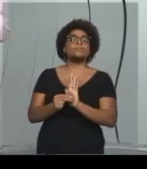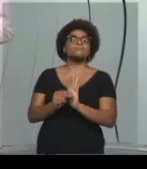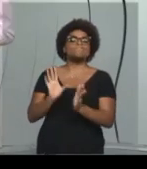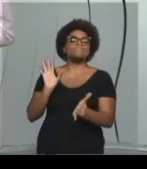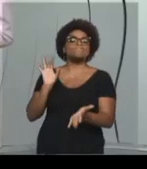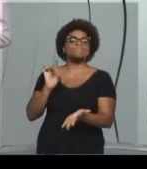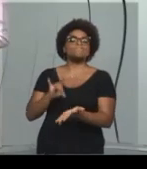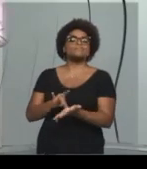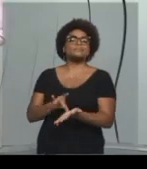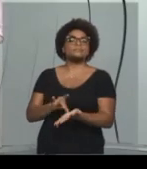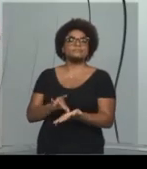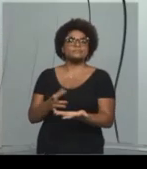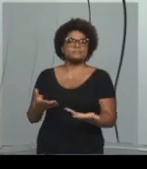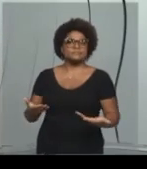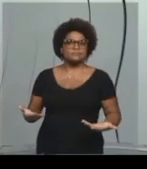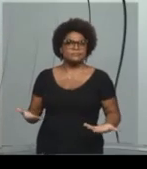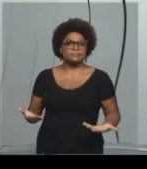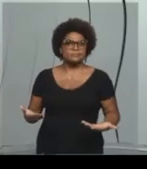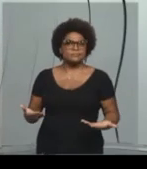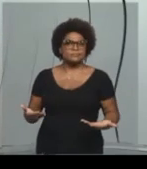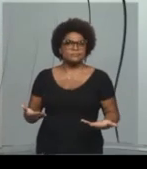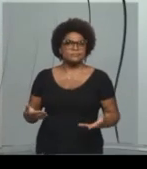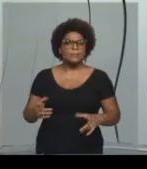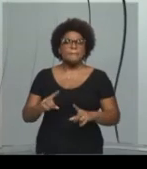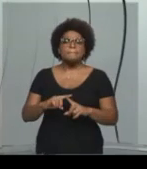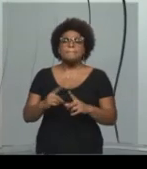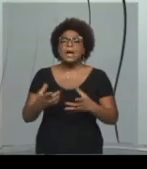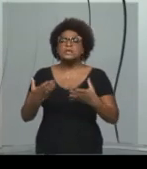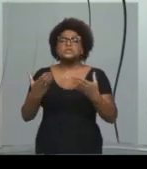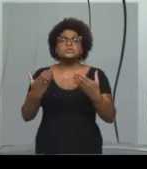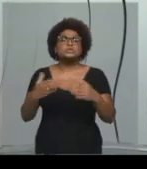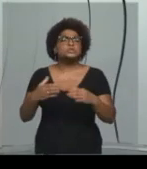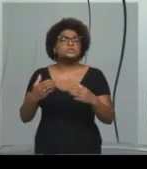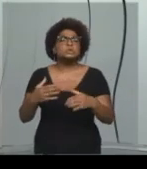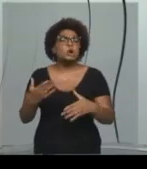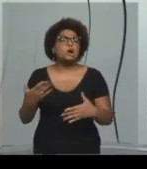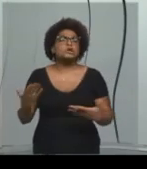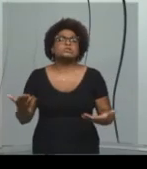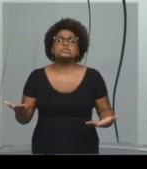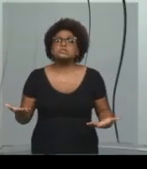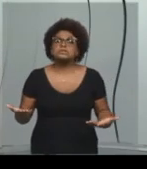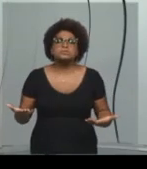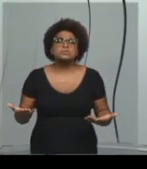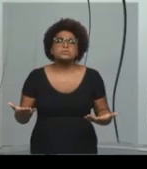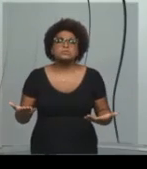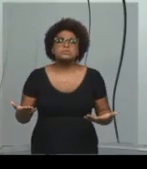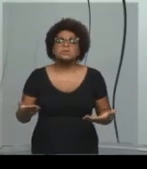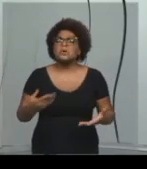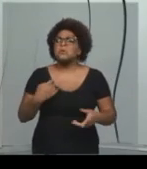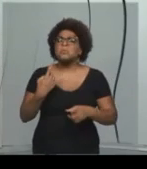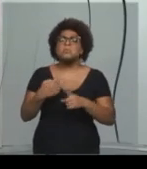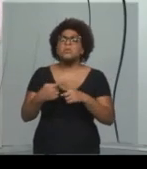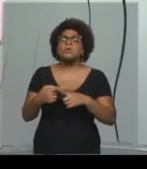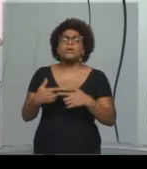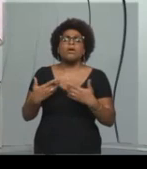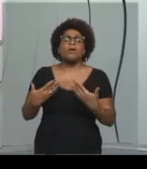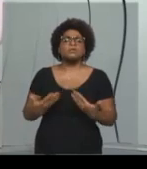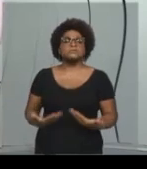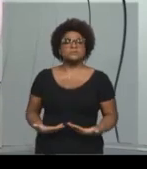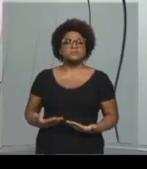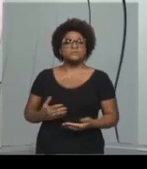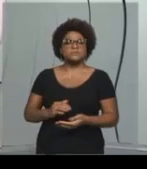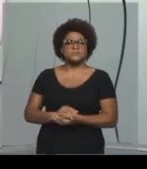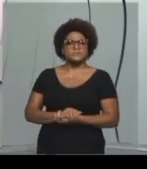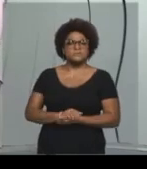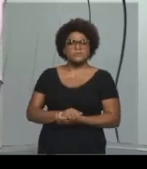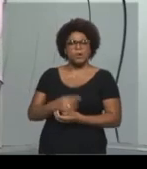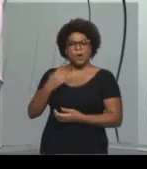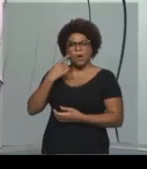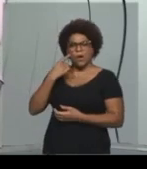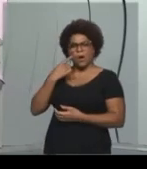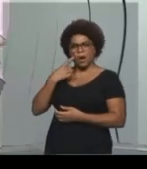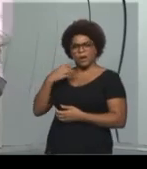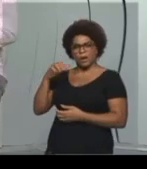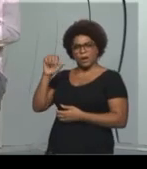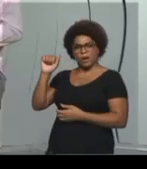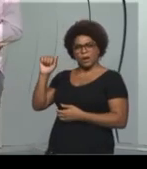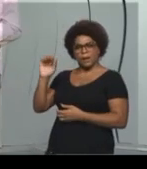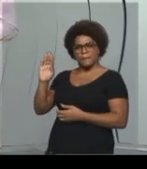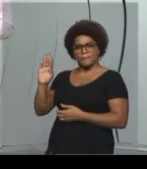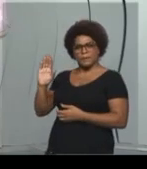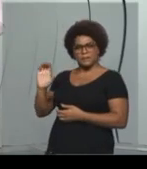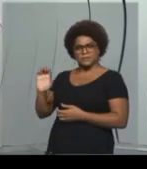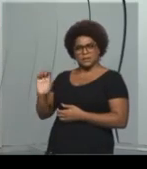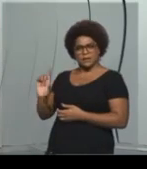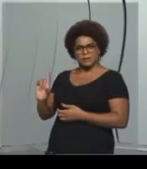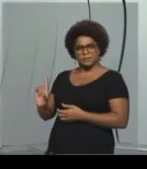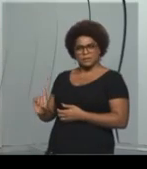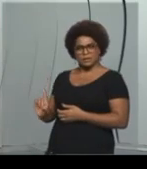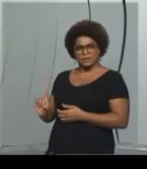vem tudo isso? Vamos olhar aqui para cada uma das nossas 5 alternativas. Será que vem do incentivo ao